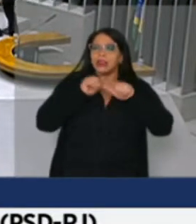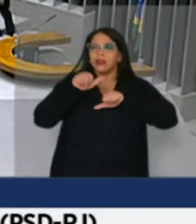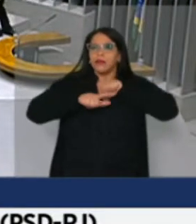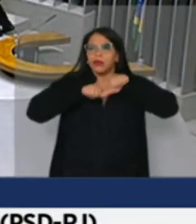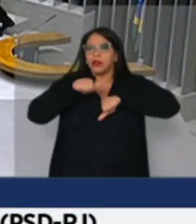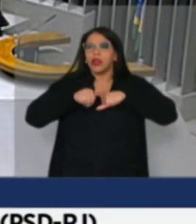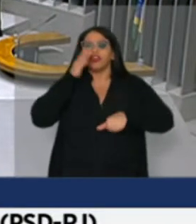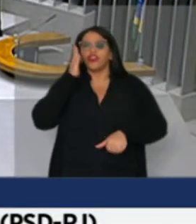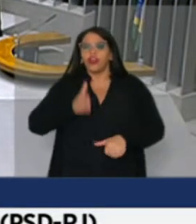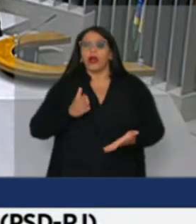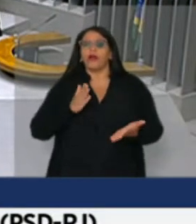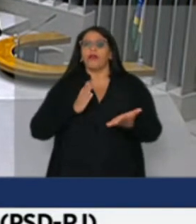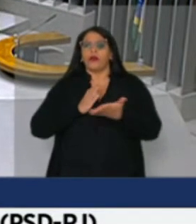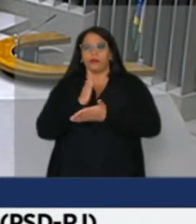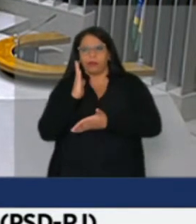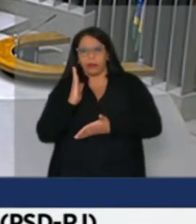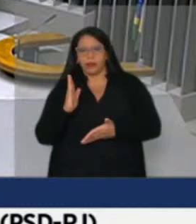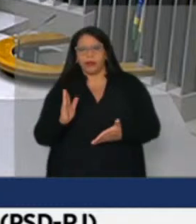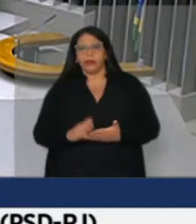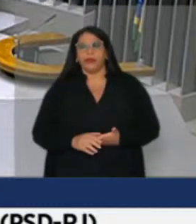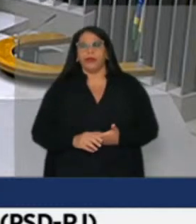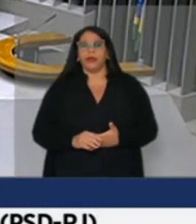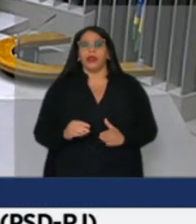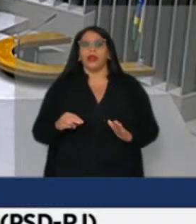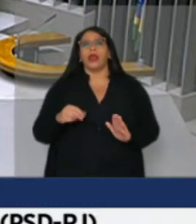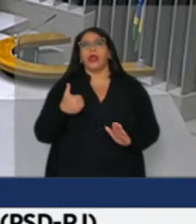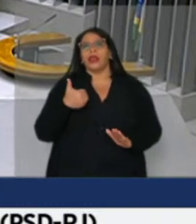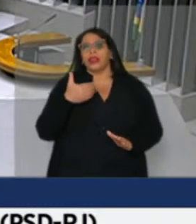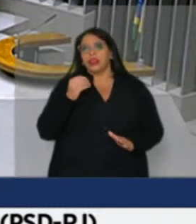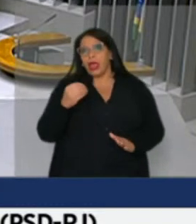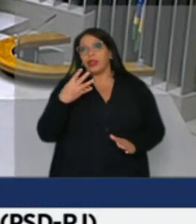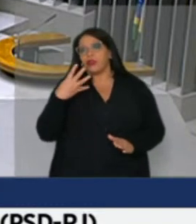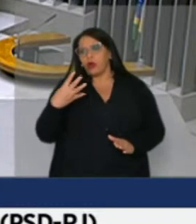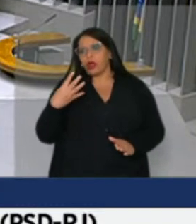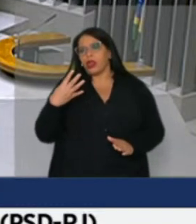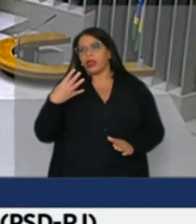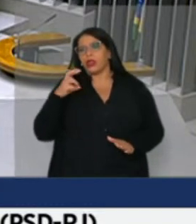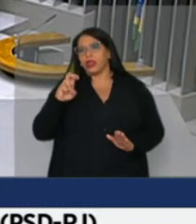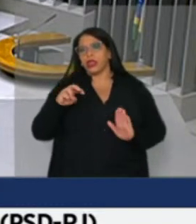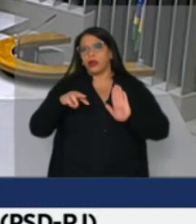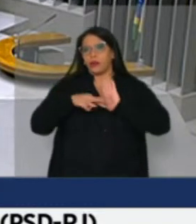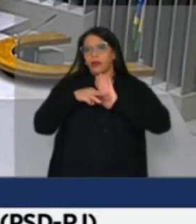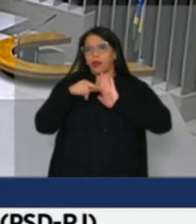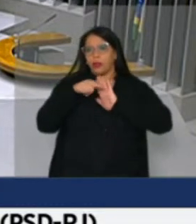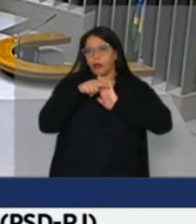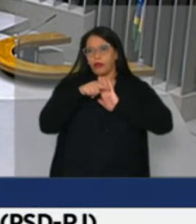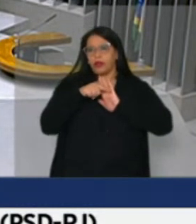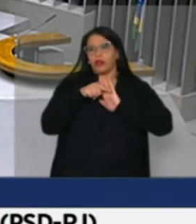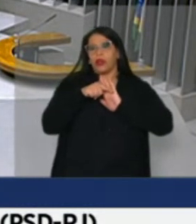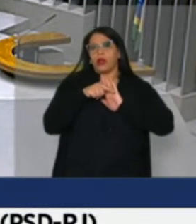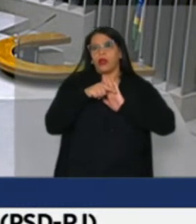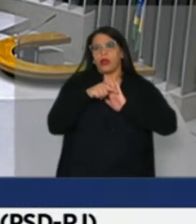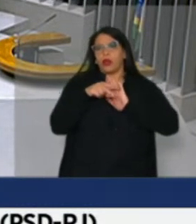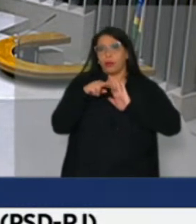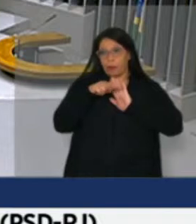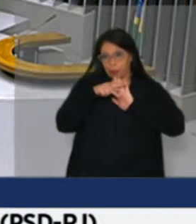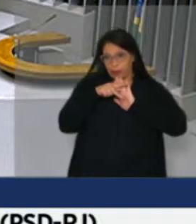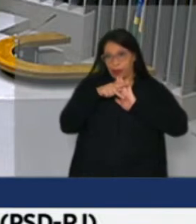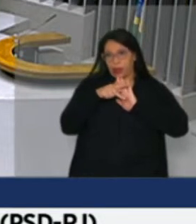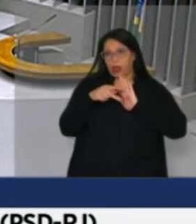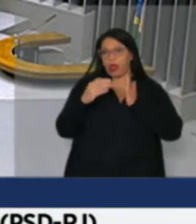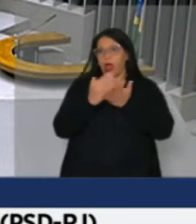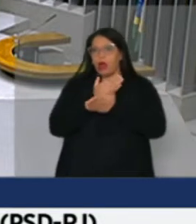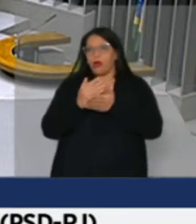já aprovado. É a medida provisória 1045 de 2021, que alguns parlamentares chamam